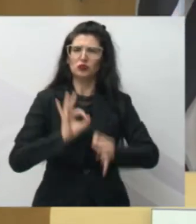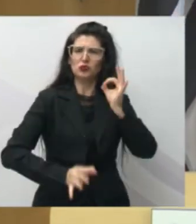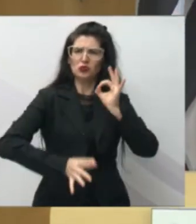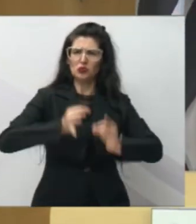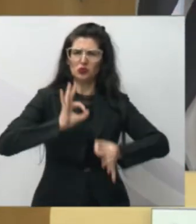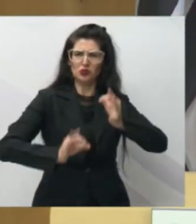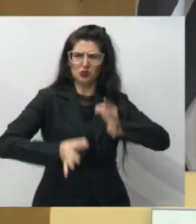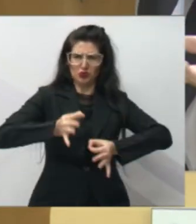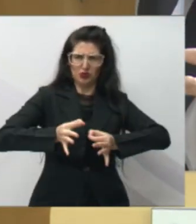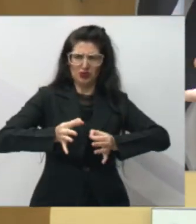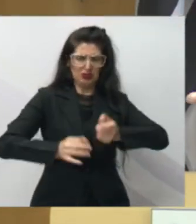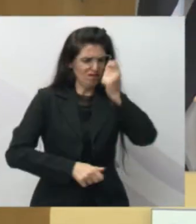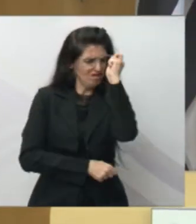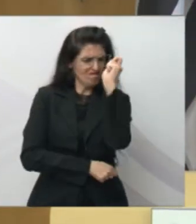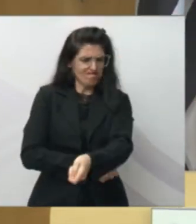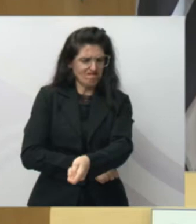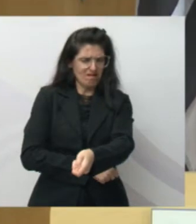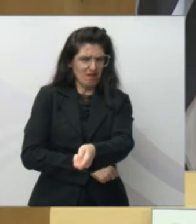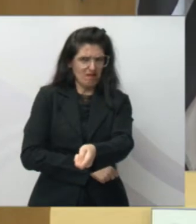para diminuir. Então, nós não podemos